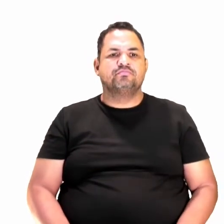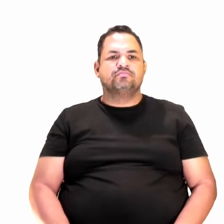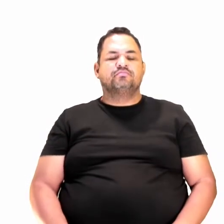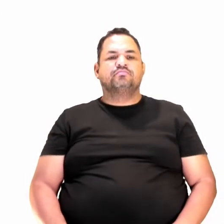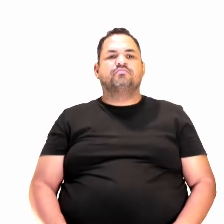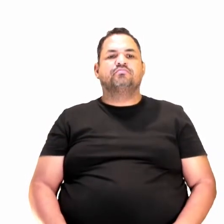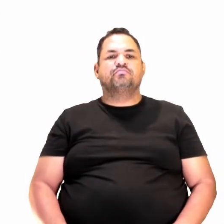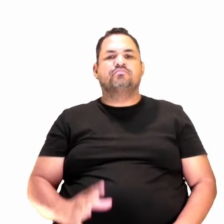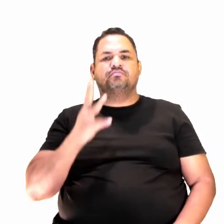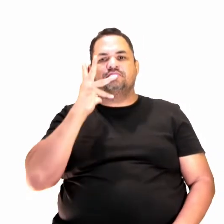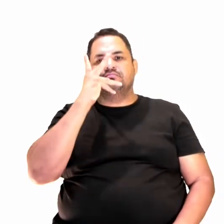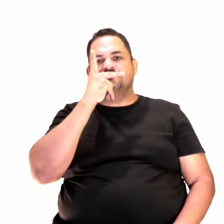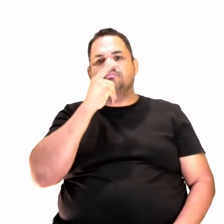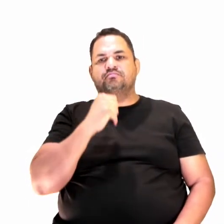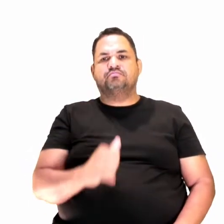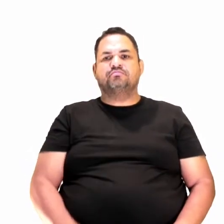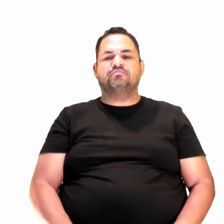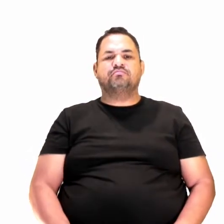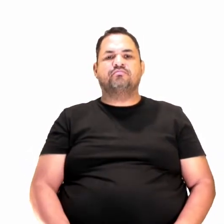red, vermelho,